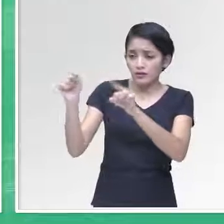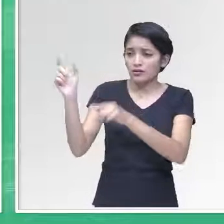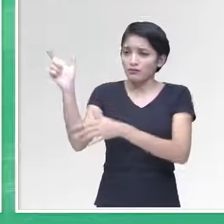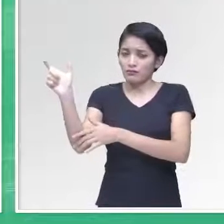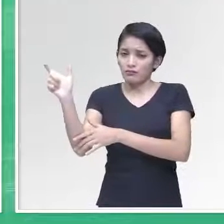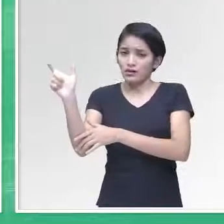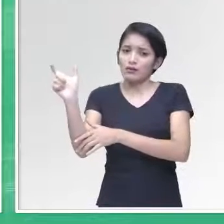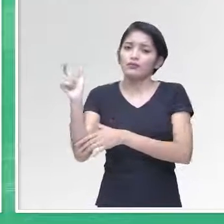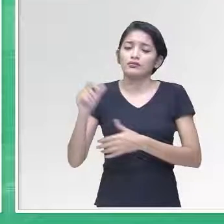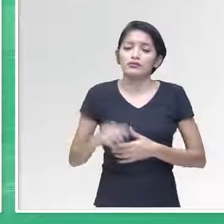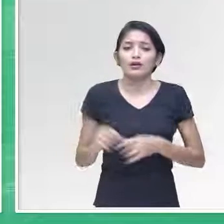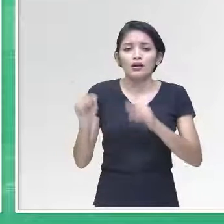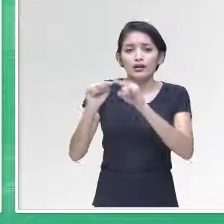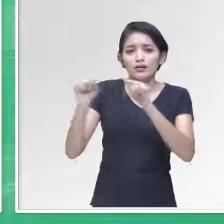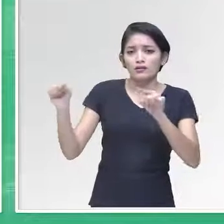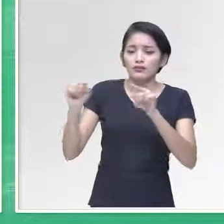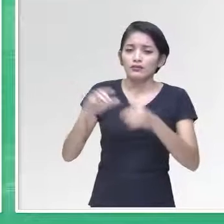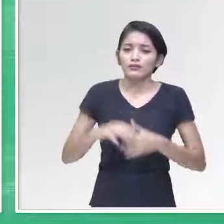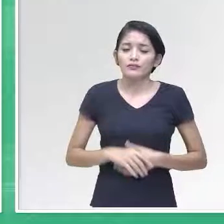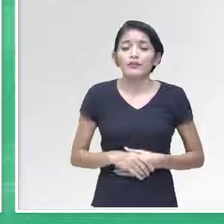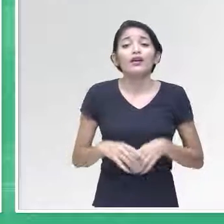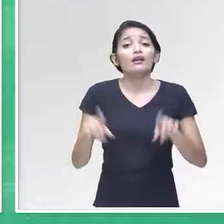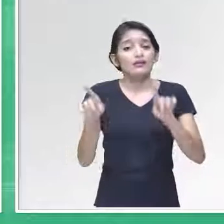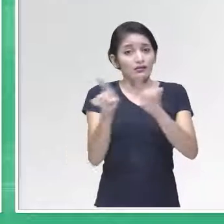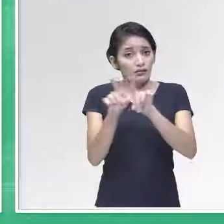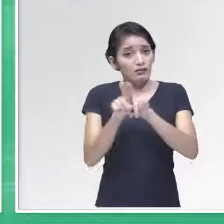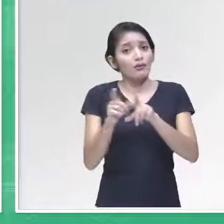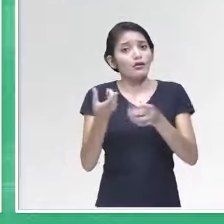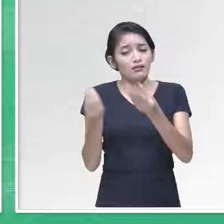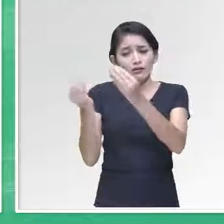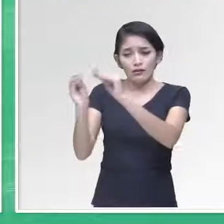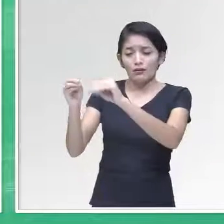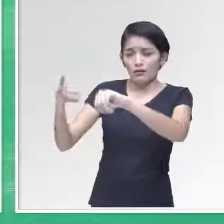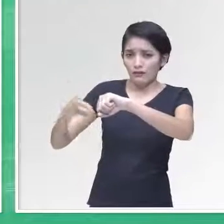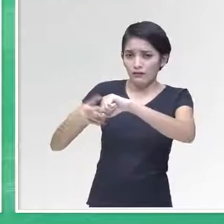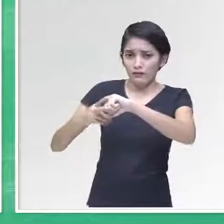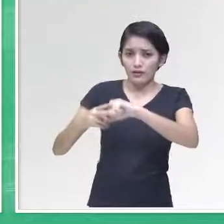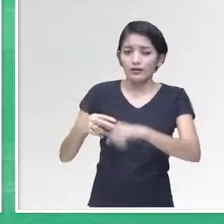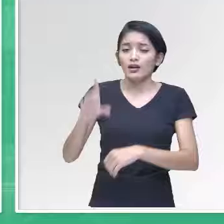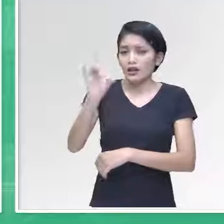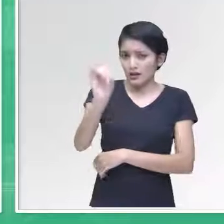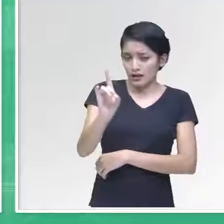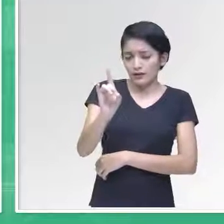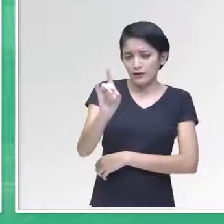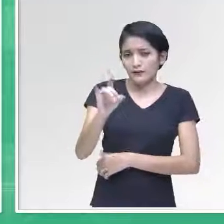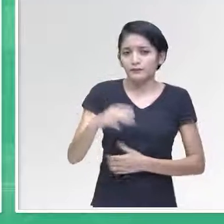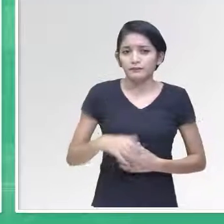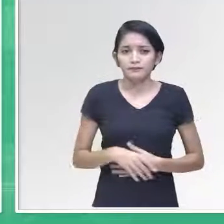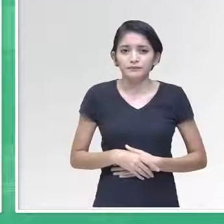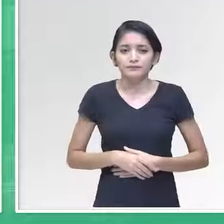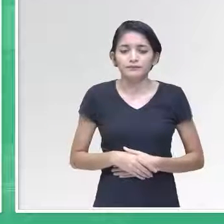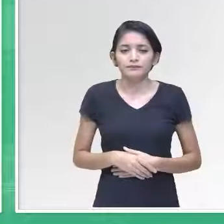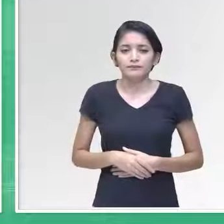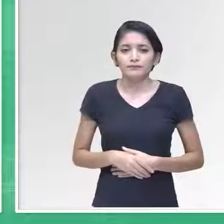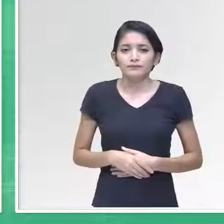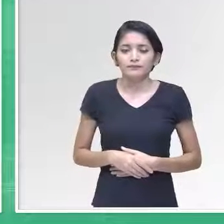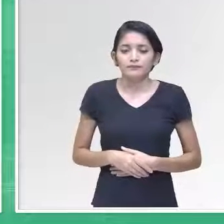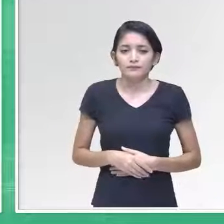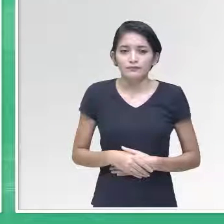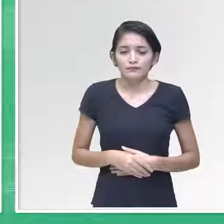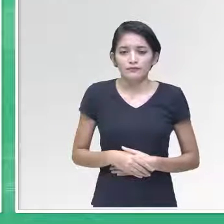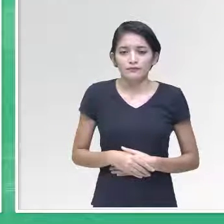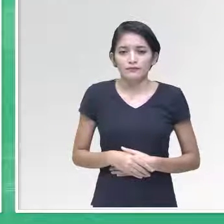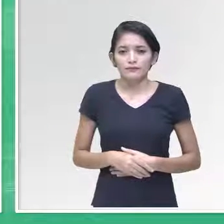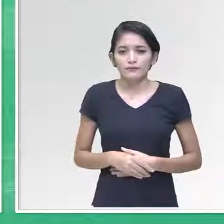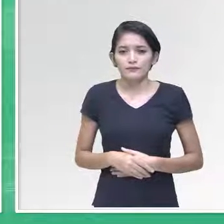wine. Suppose também como verbo, certo? E na letra D, nós temos chocolate chip cookies,